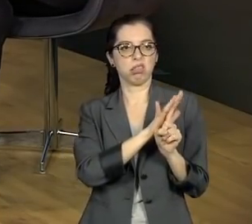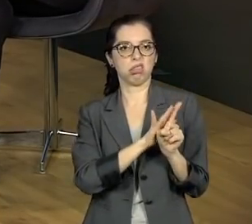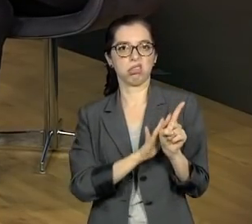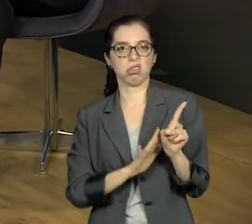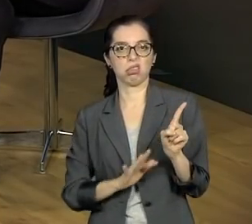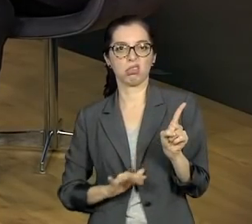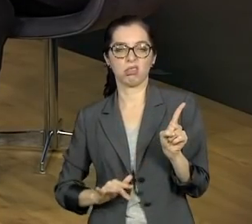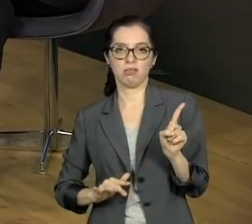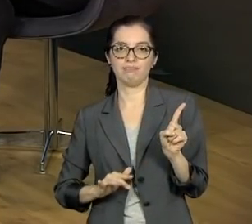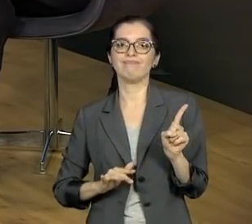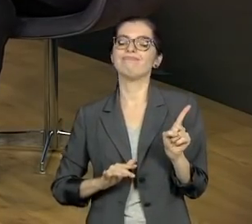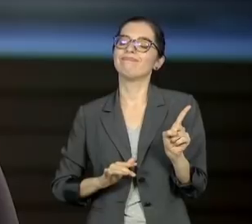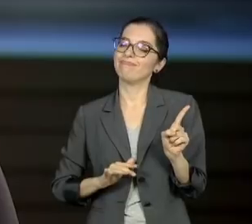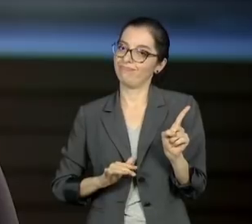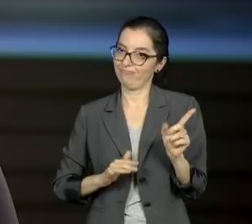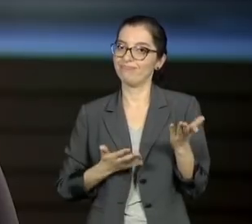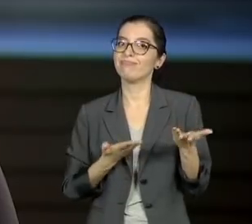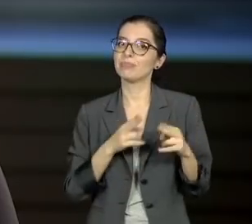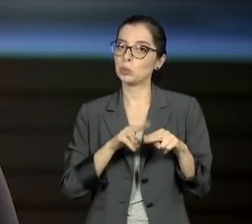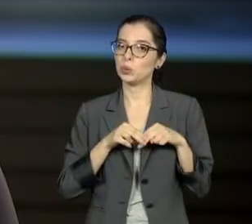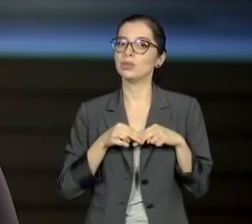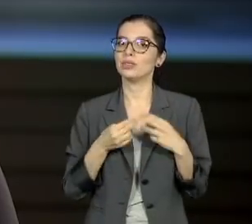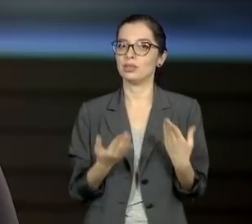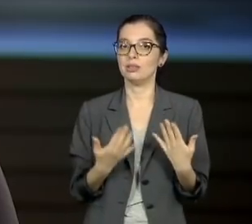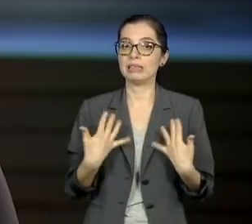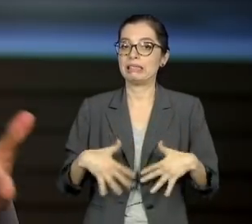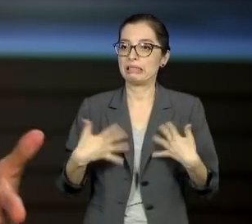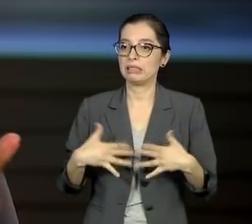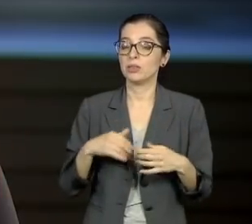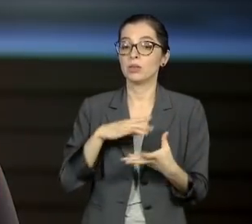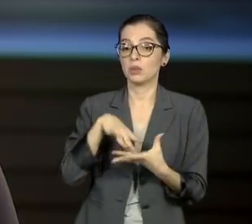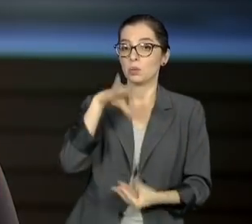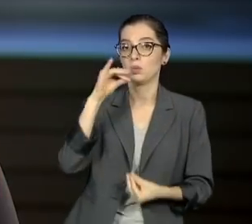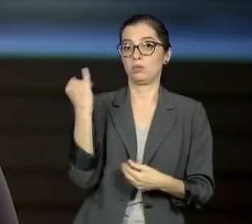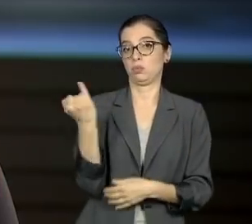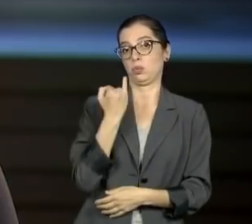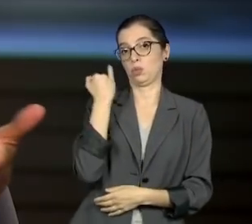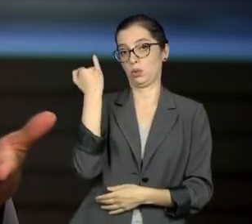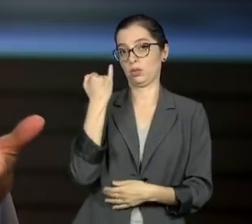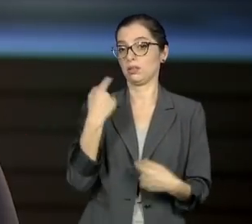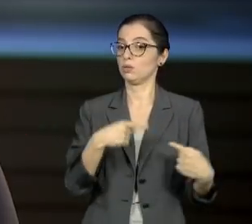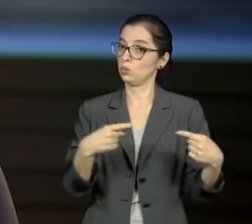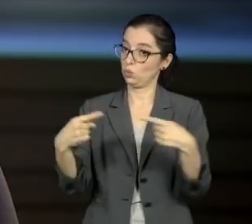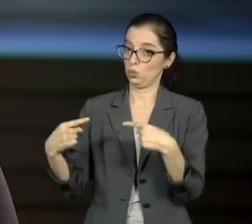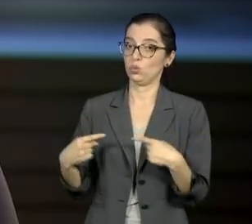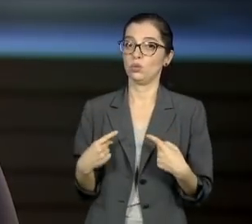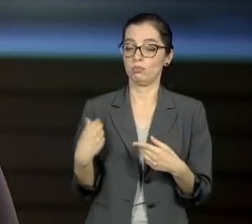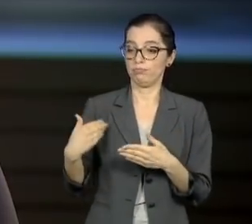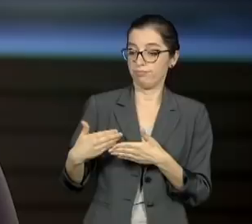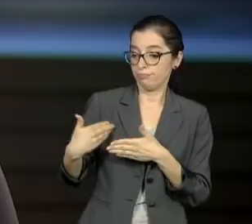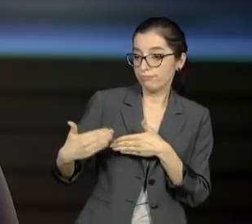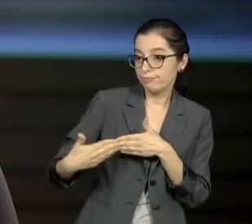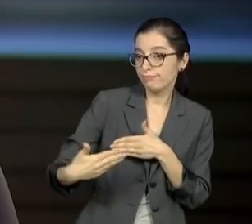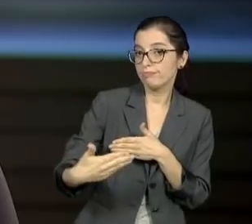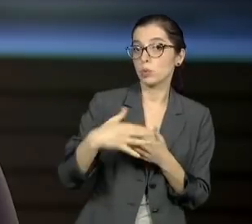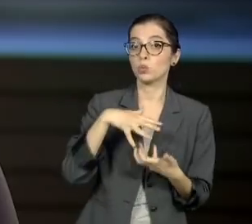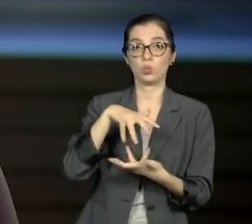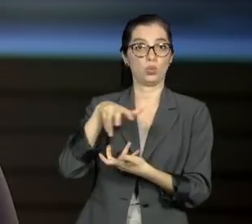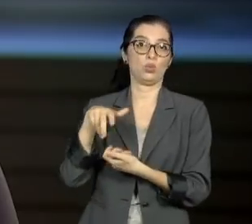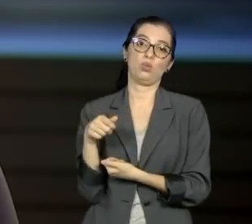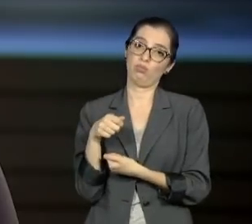esse coquetel é explosivo para a democracia, tem a ver com uma discussão que está em curso no mundo todo sobre como